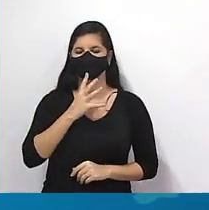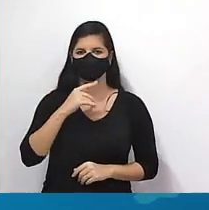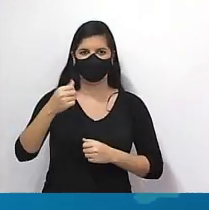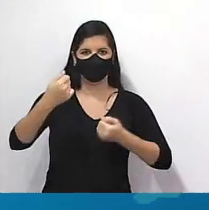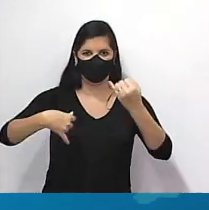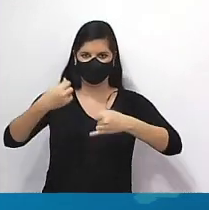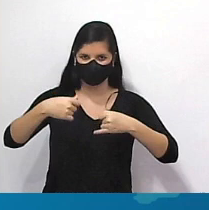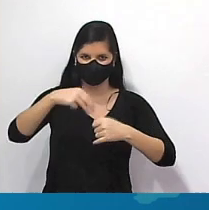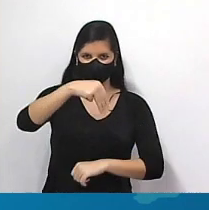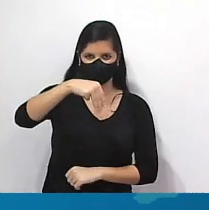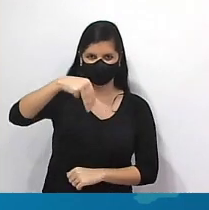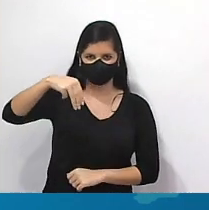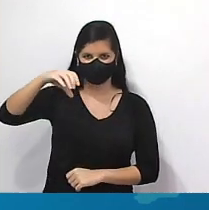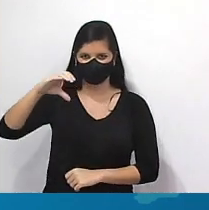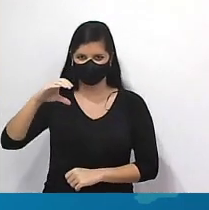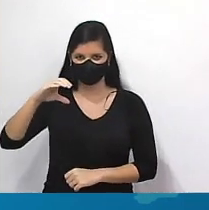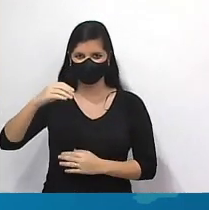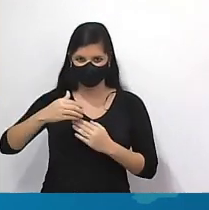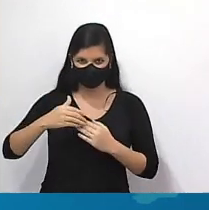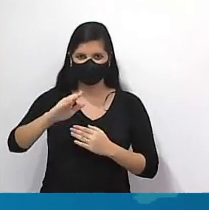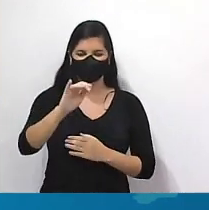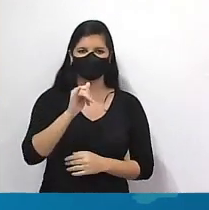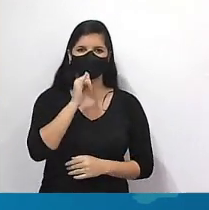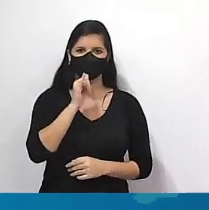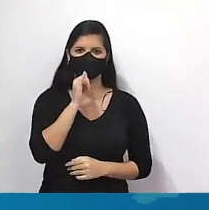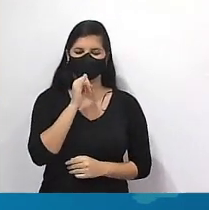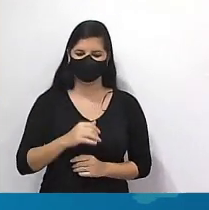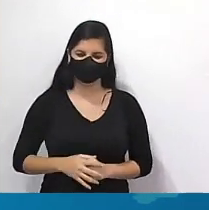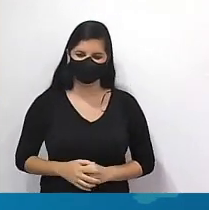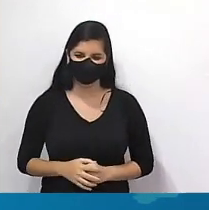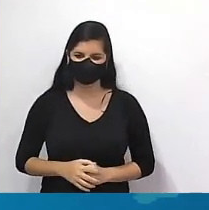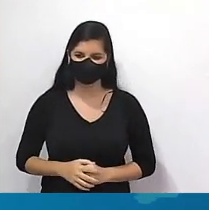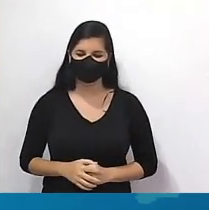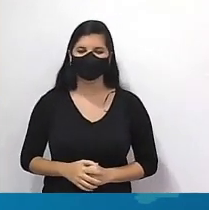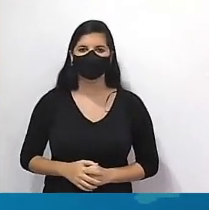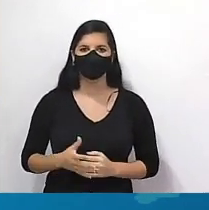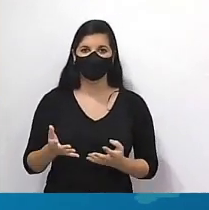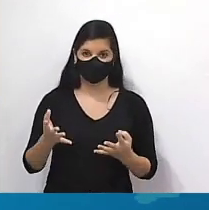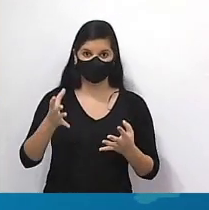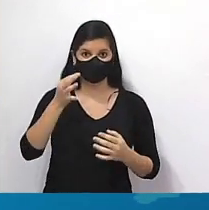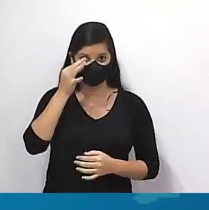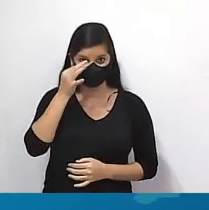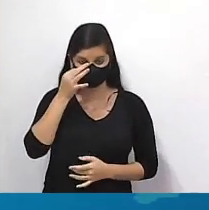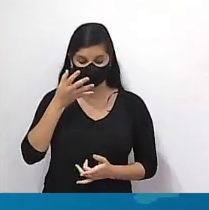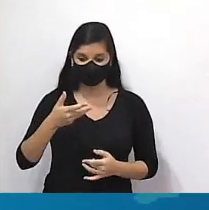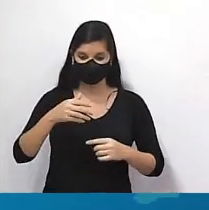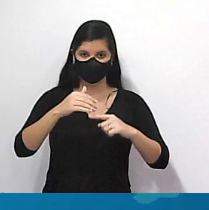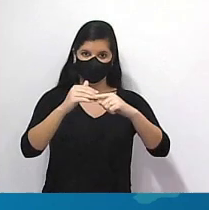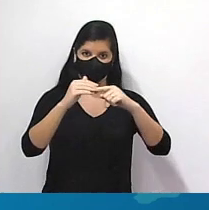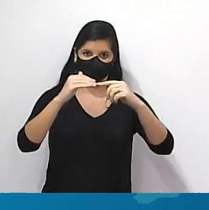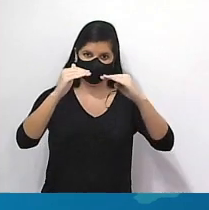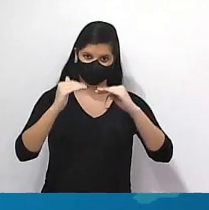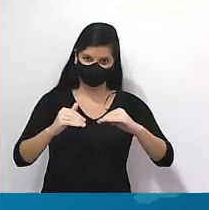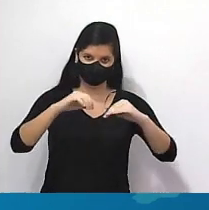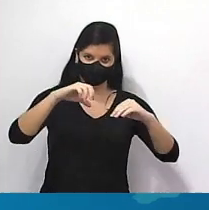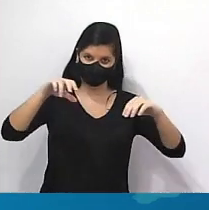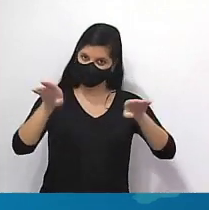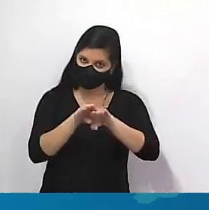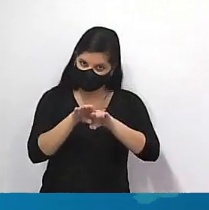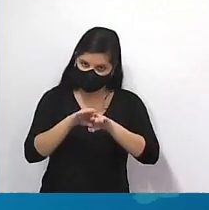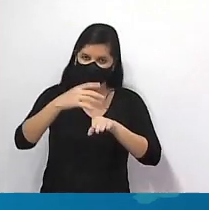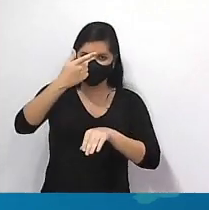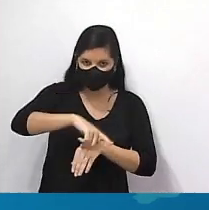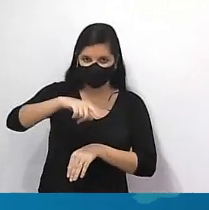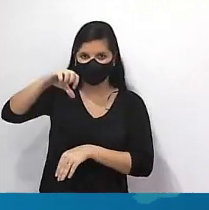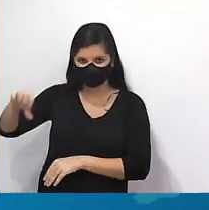o MMC, que daqui a pouco a gente tem um exemplo para vocês, tá bom? Se liga, presta atenção. Denominadores iguais, repete o